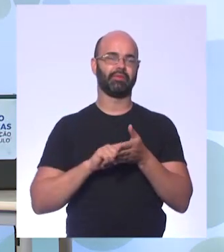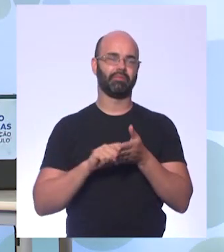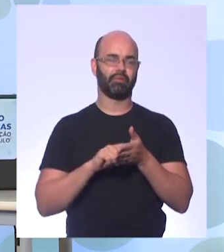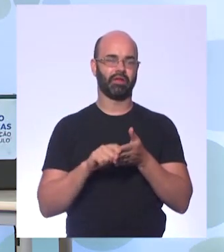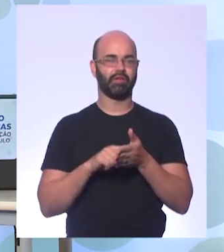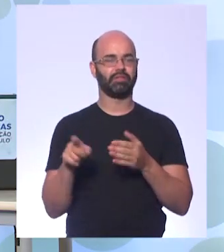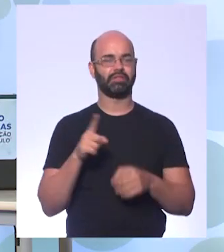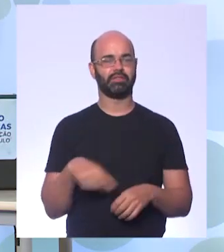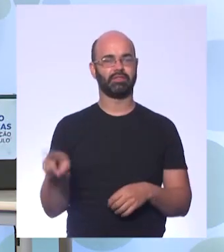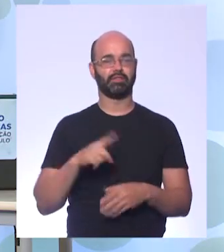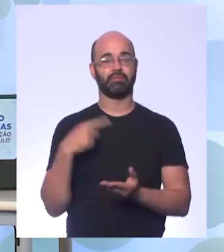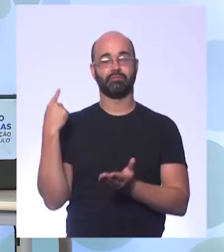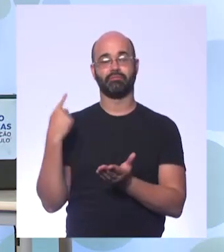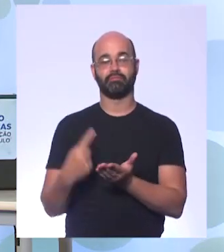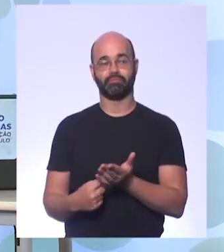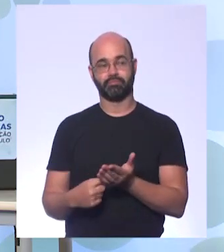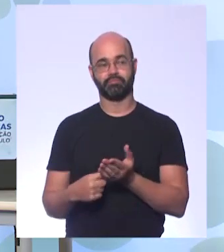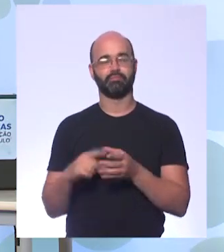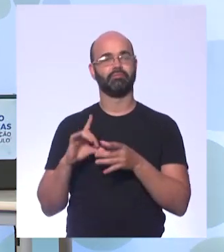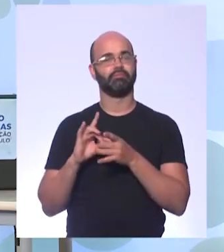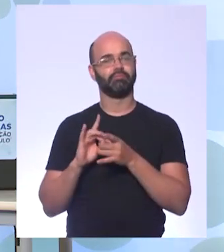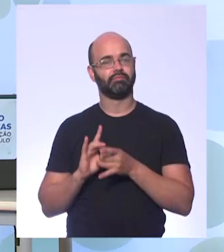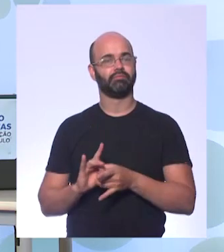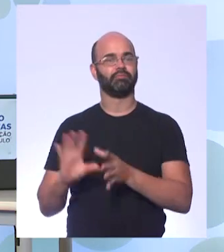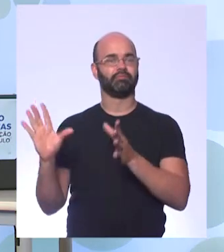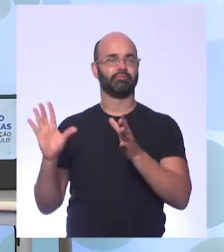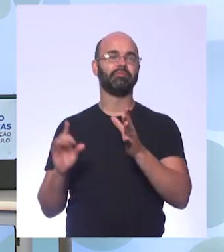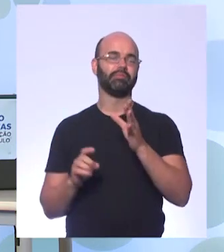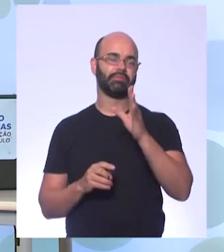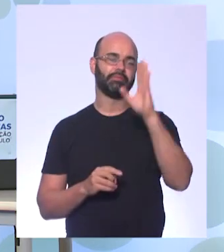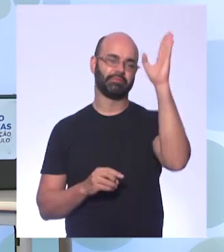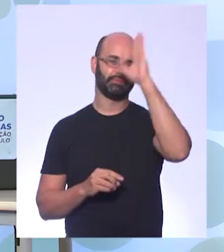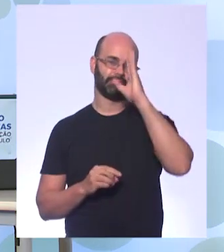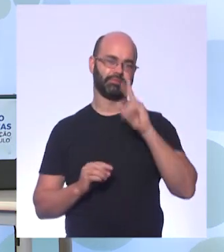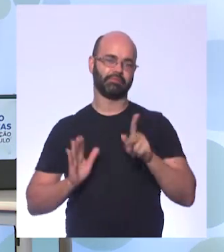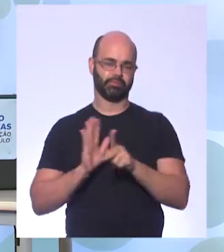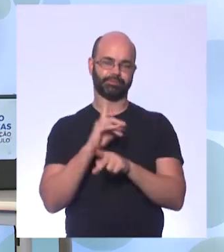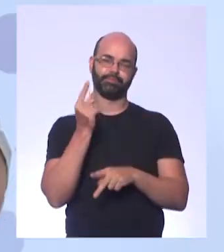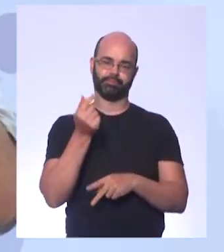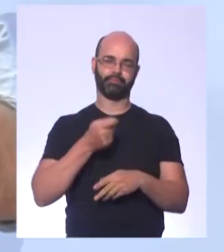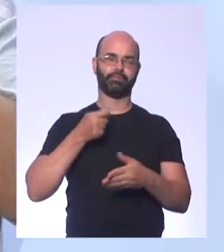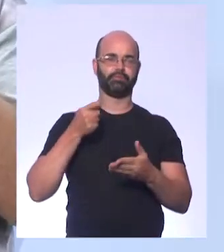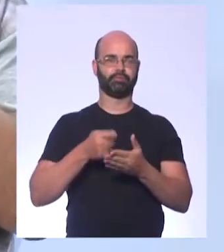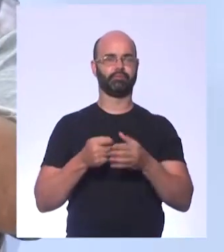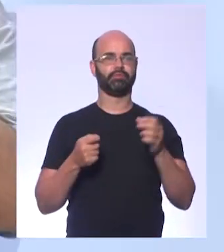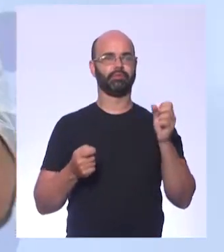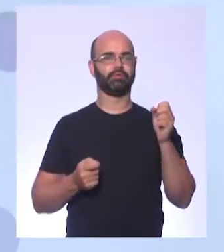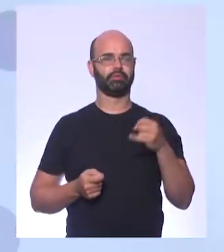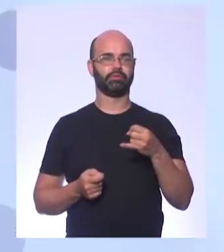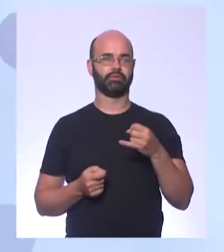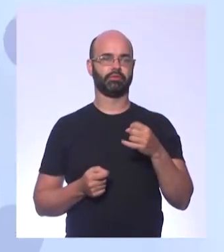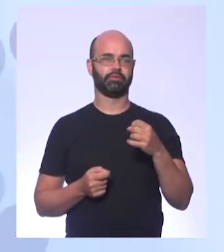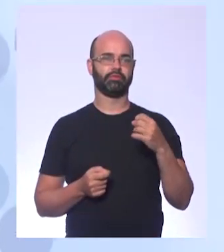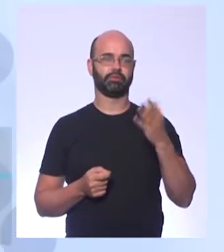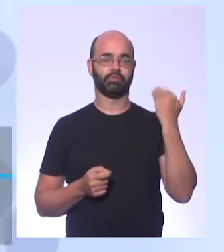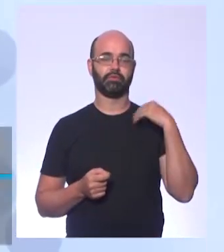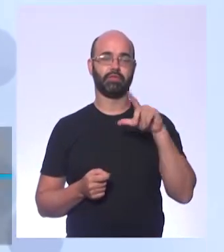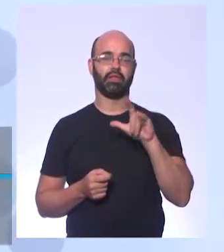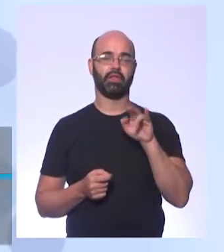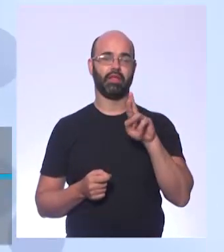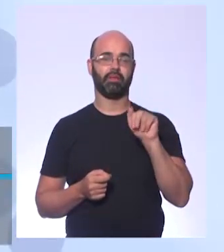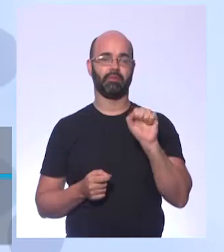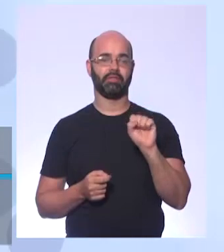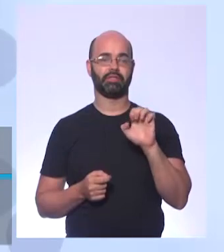se fez esse acordo, que é a construção, né, se deu um dinheiro, né, que era por libras esterlinas, que é